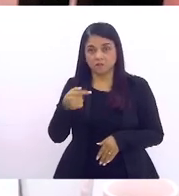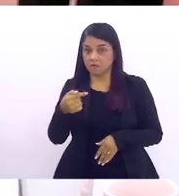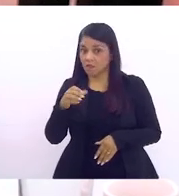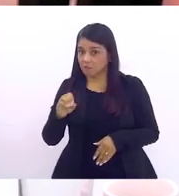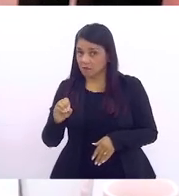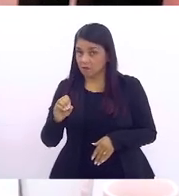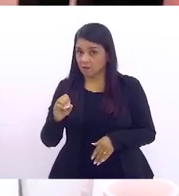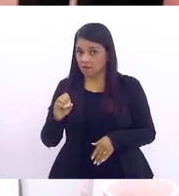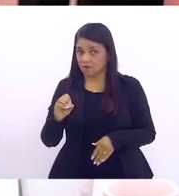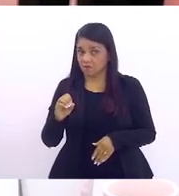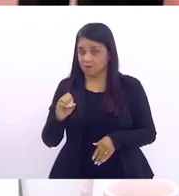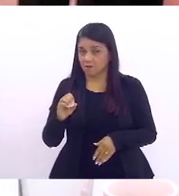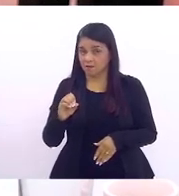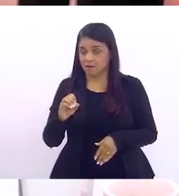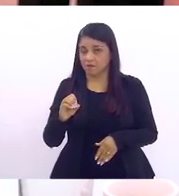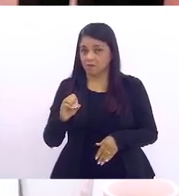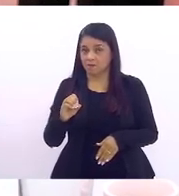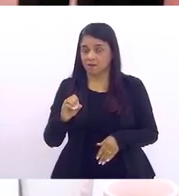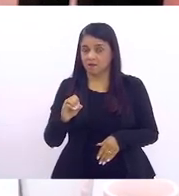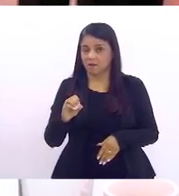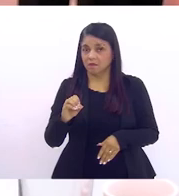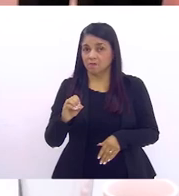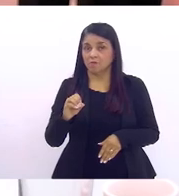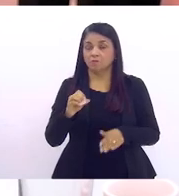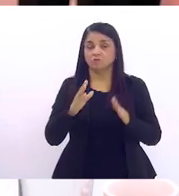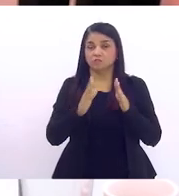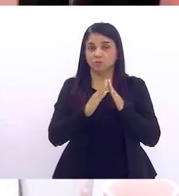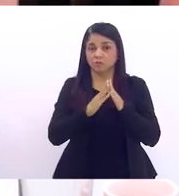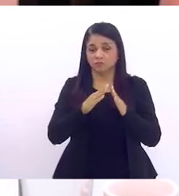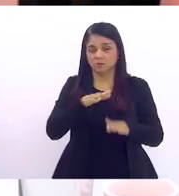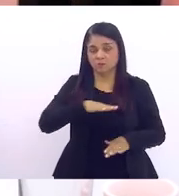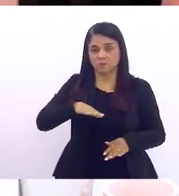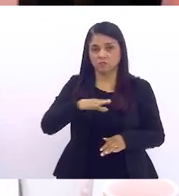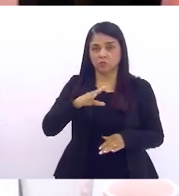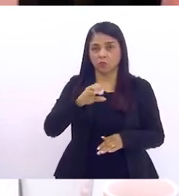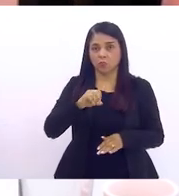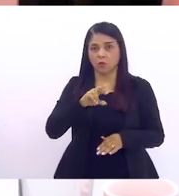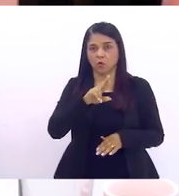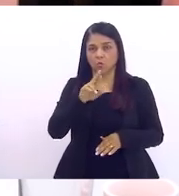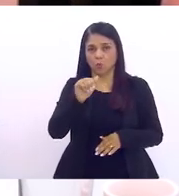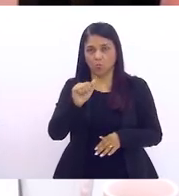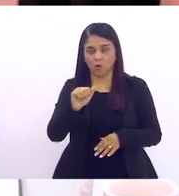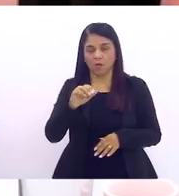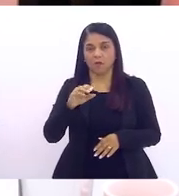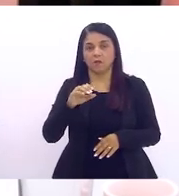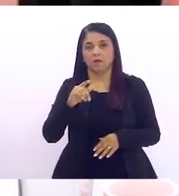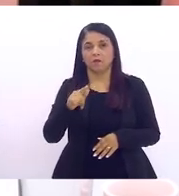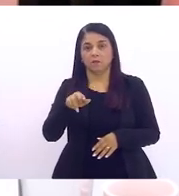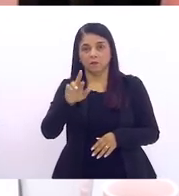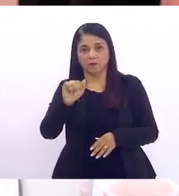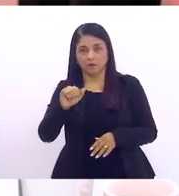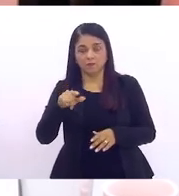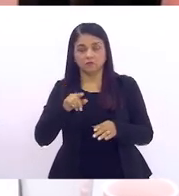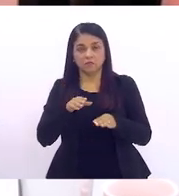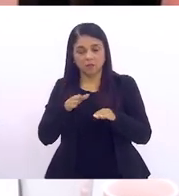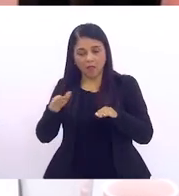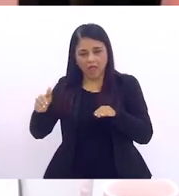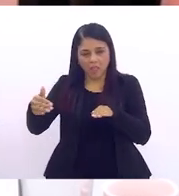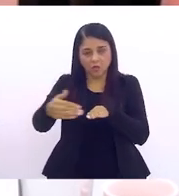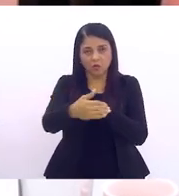1970 os moradores de coroa grande eles têm que fazer um retorno de 2 Km e pegam